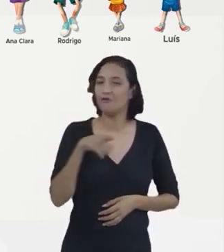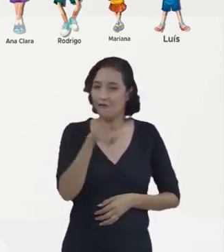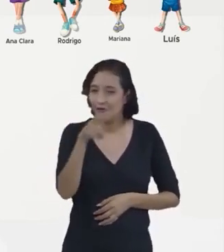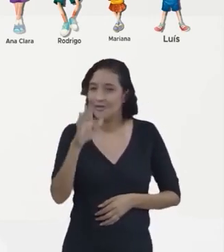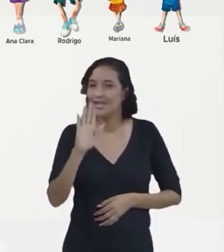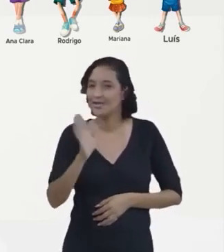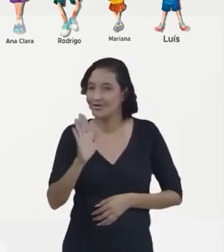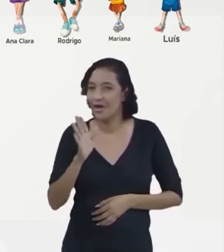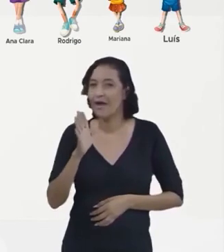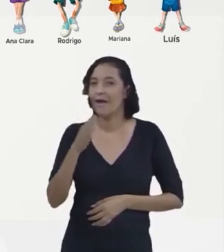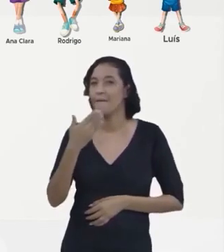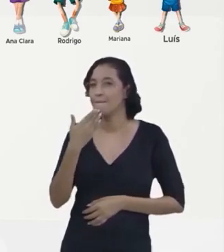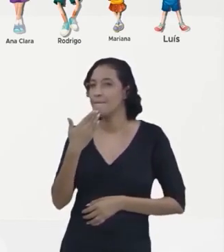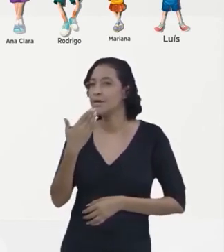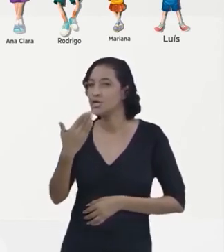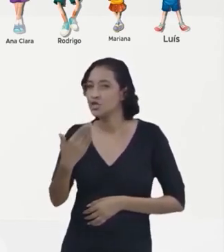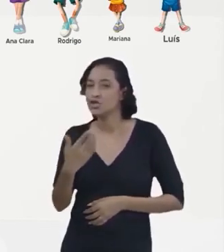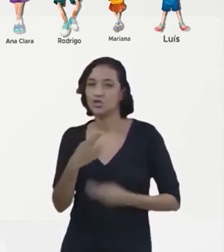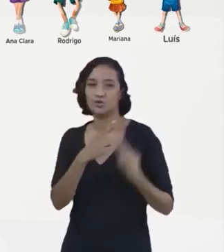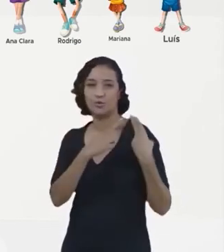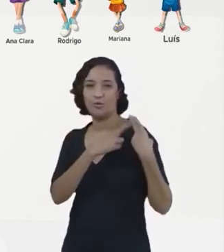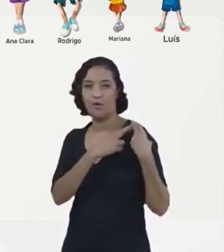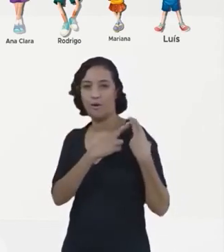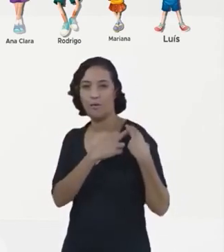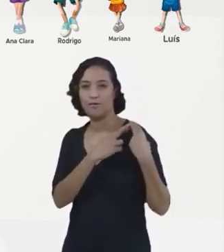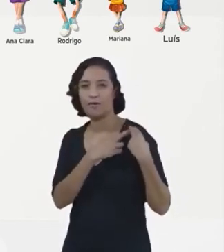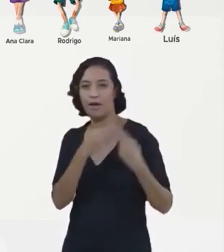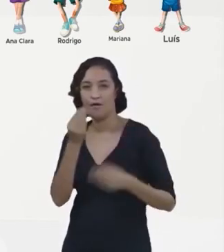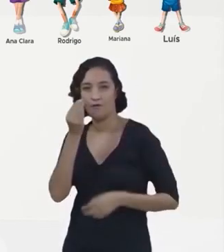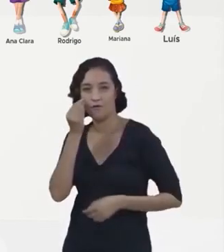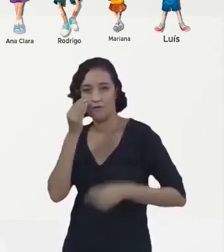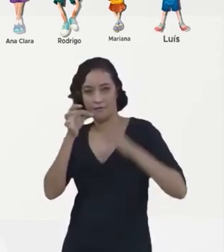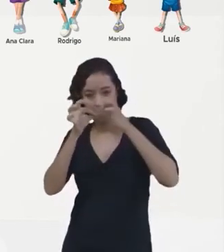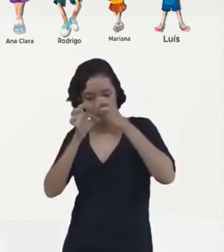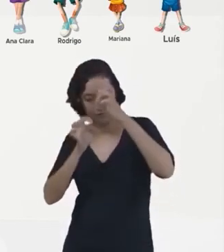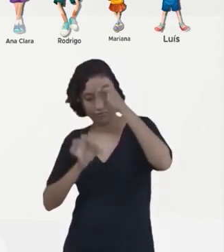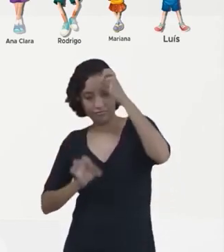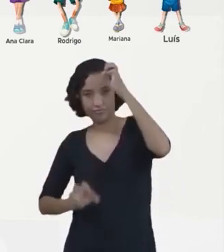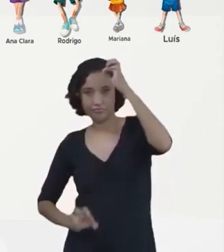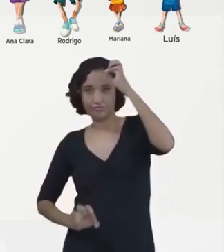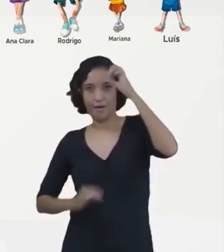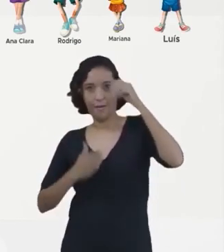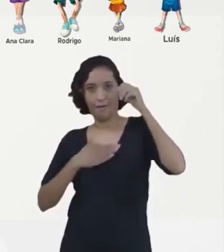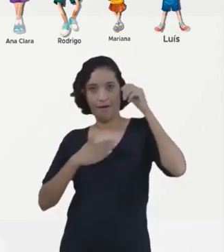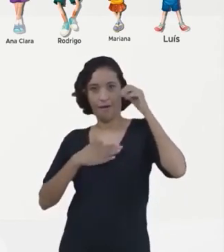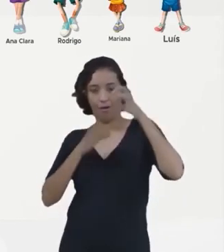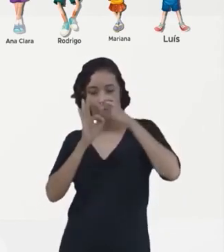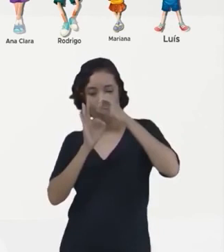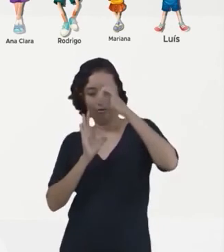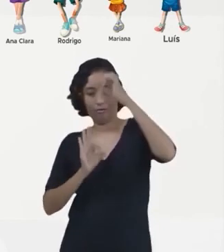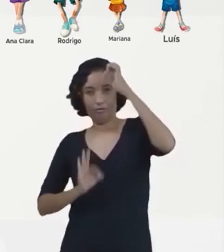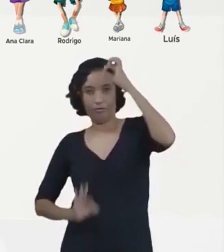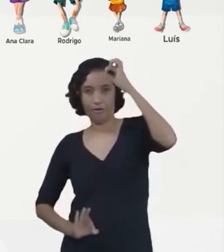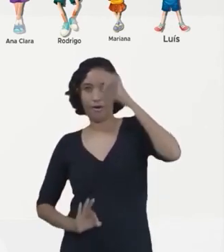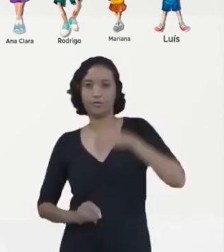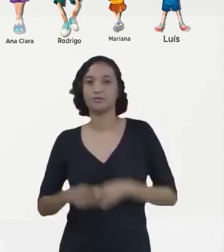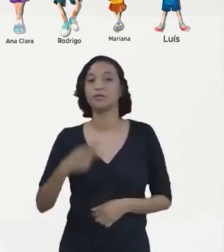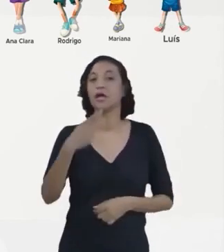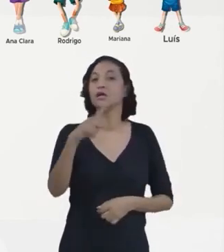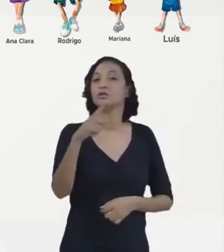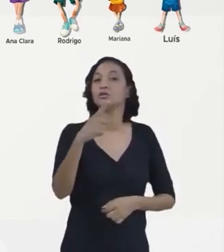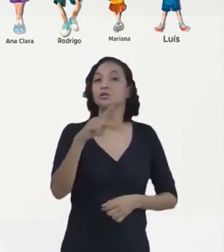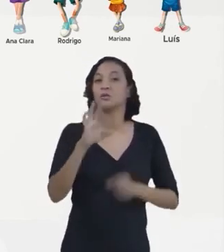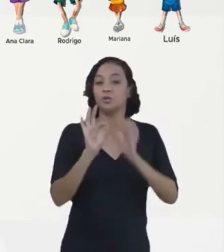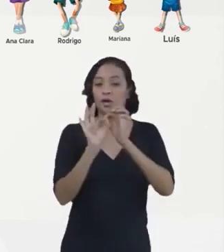ter pedido para algum adulto fazer essa medição, né? Qual a sua altura? E você vai escrever a sua altura. A sua altura será